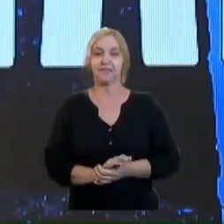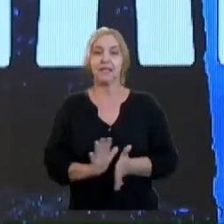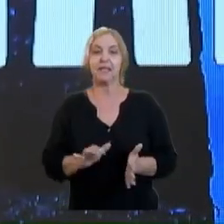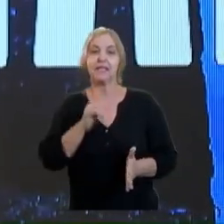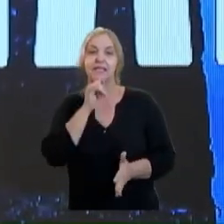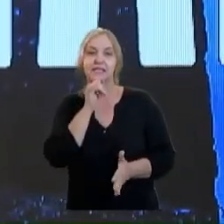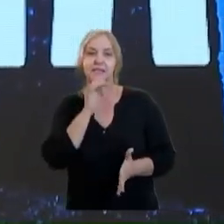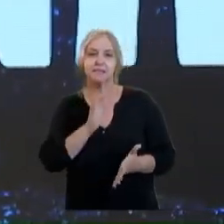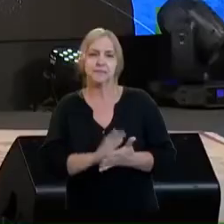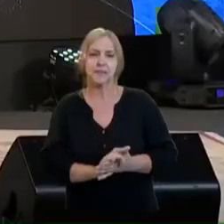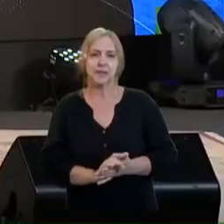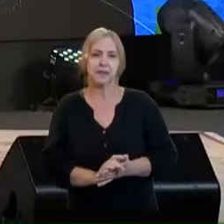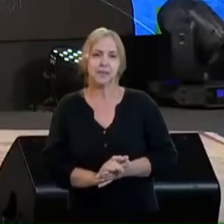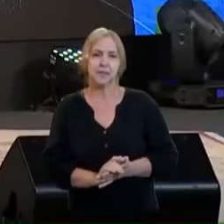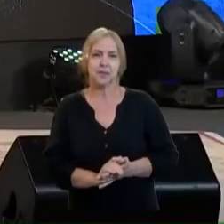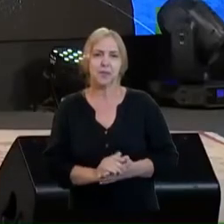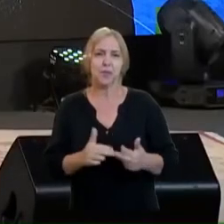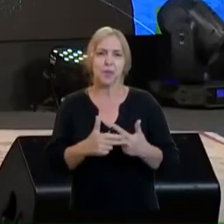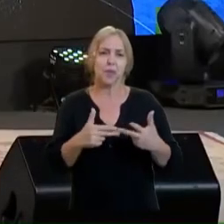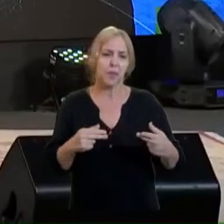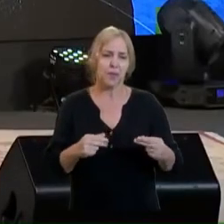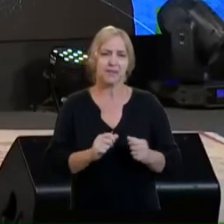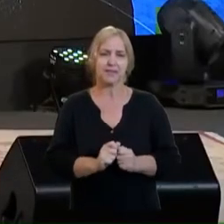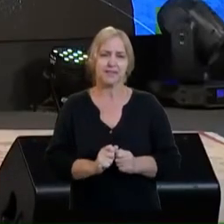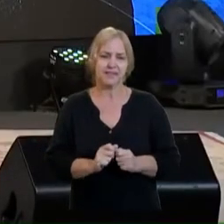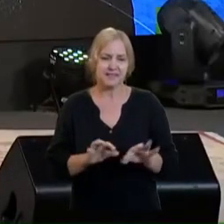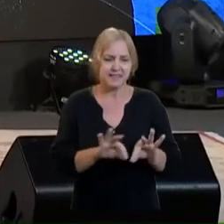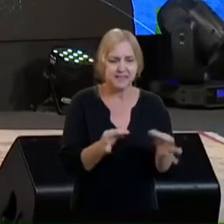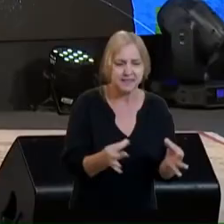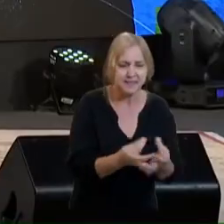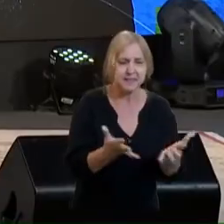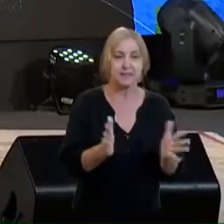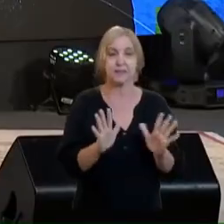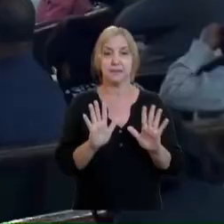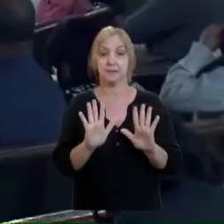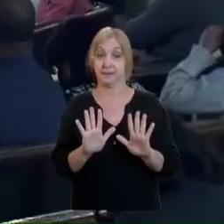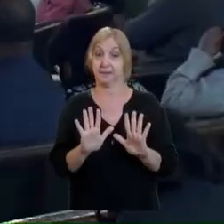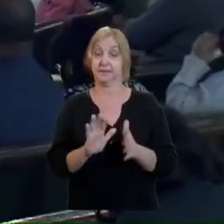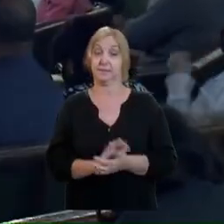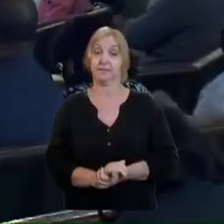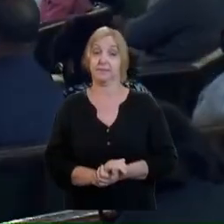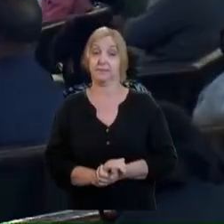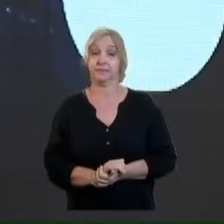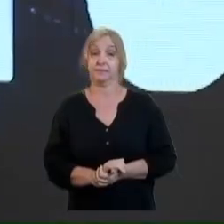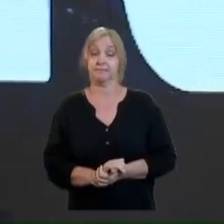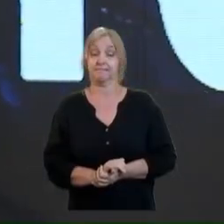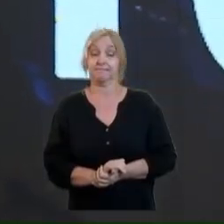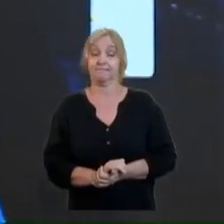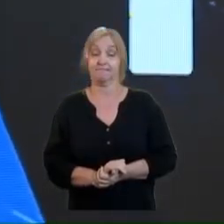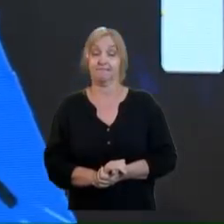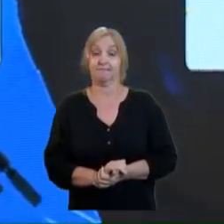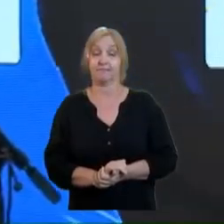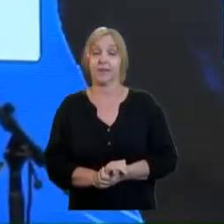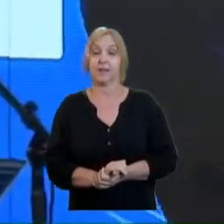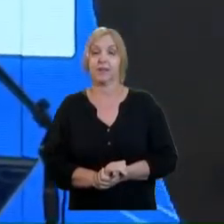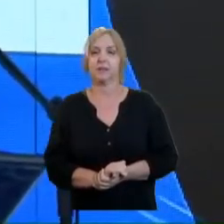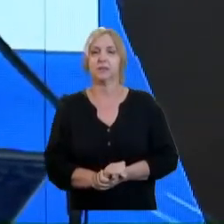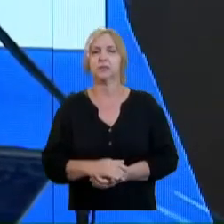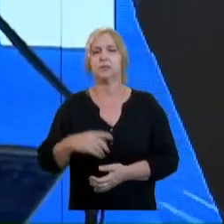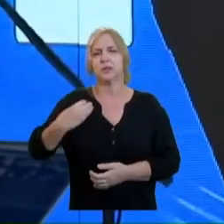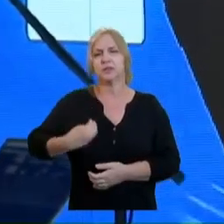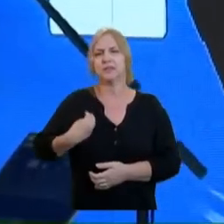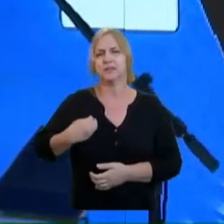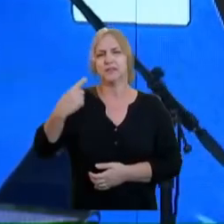pequenininhas que nós não podemos colocar debaixo dos nossos pés. Diante das pressões e situações do nosso dia a